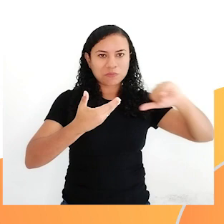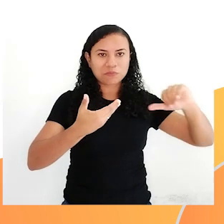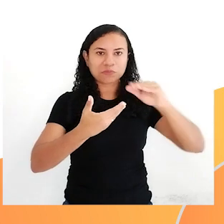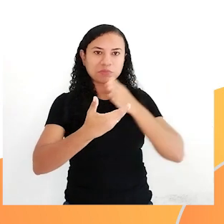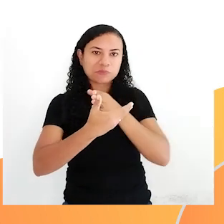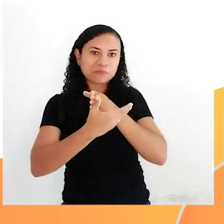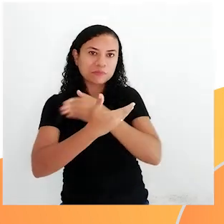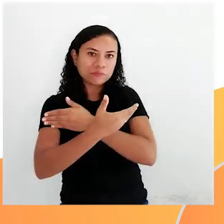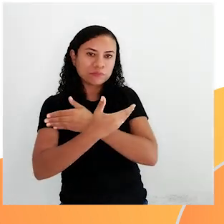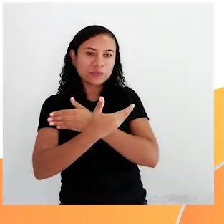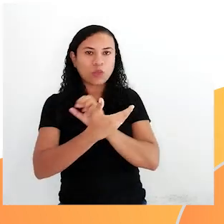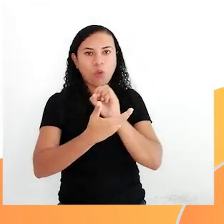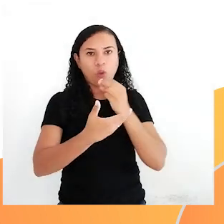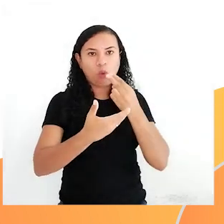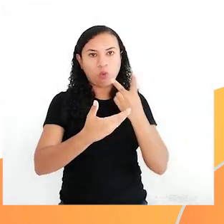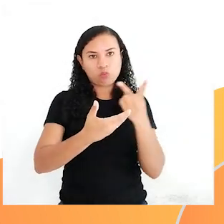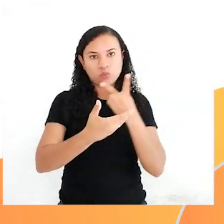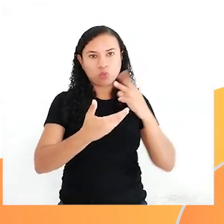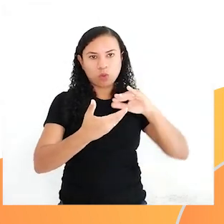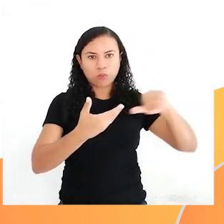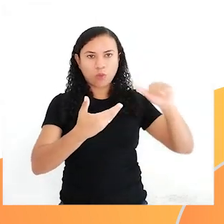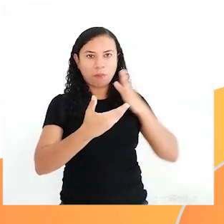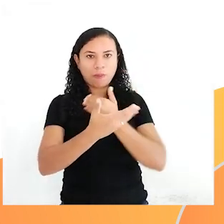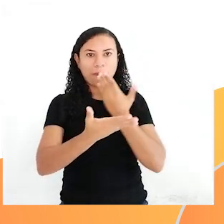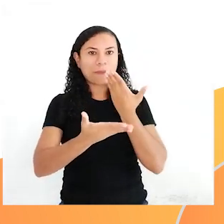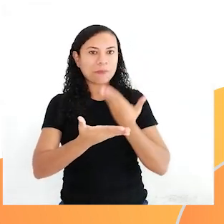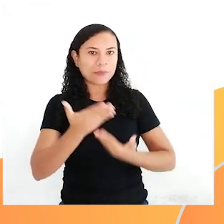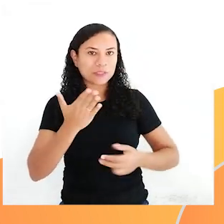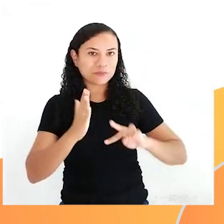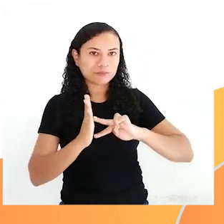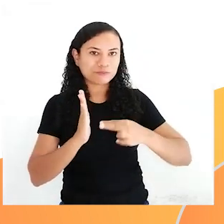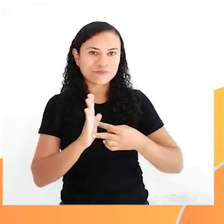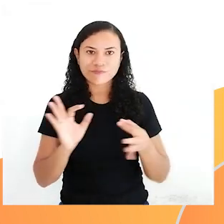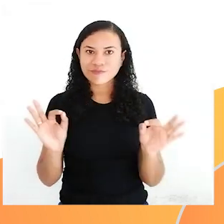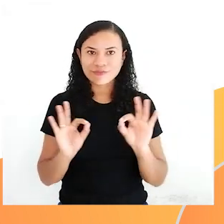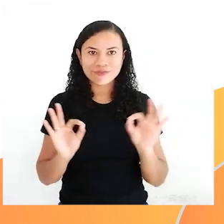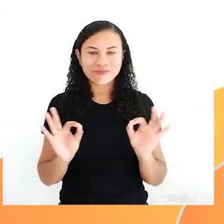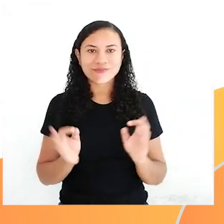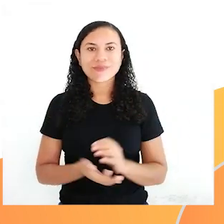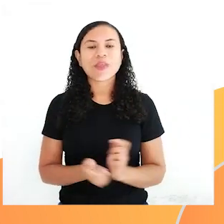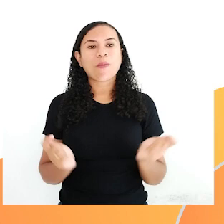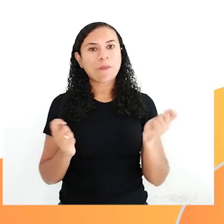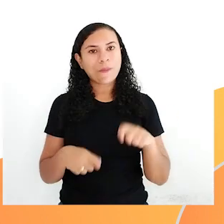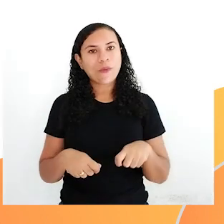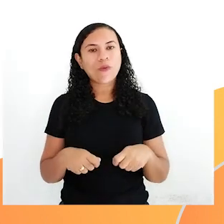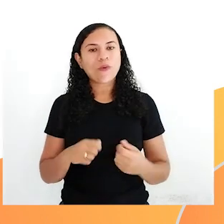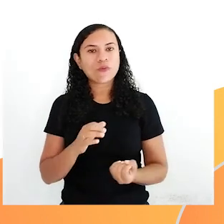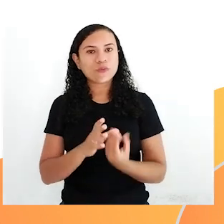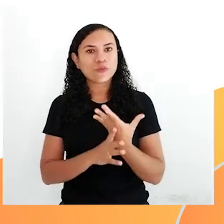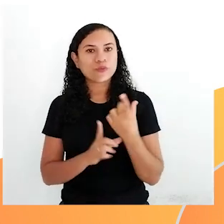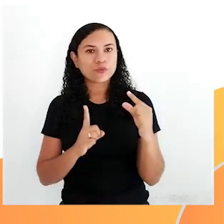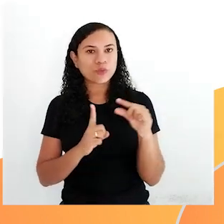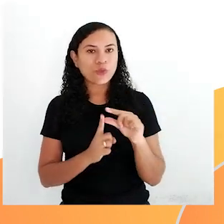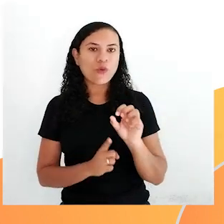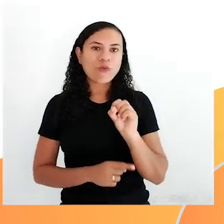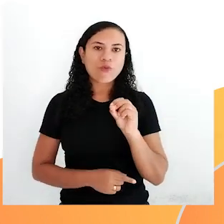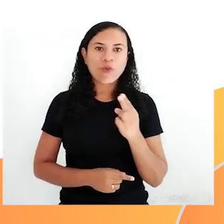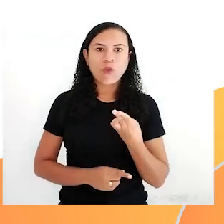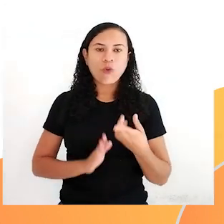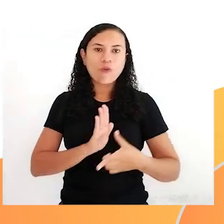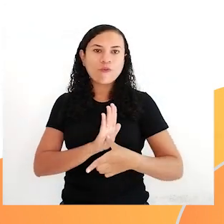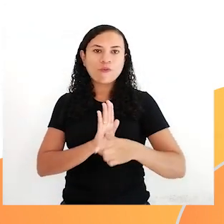até mesmo ambos, a palavra não perde seu sentido. Ela poderá se tornar um novo termo ou permanecer no seu